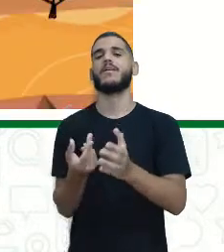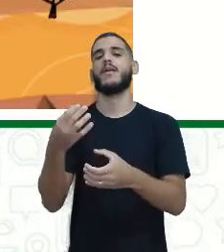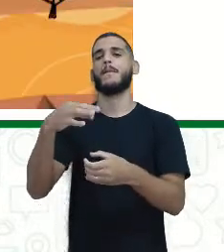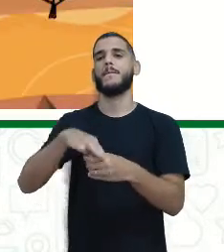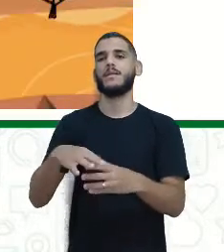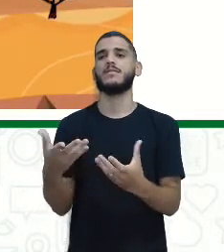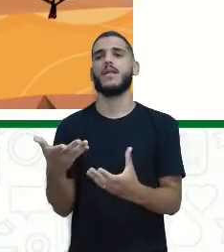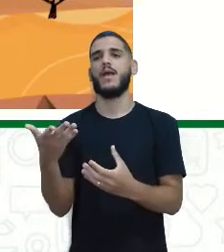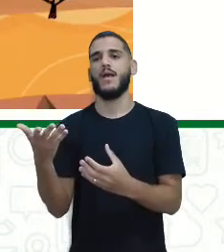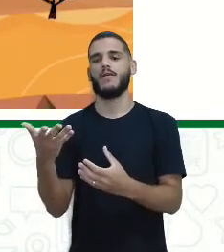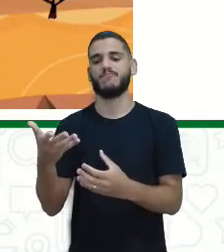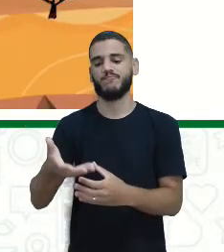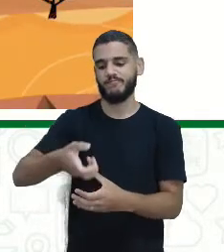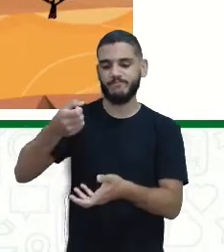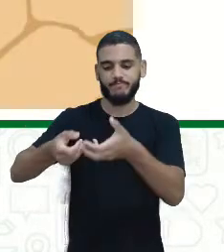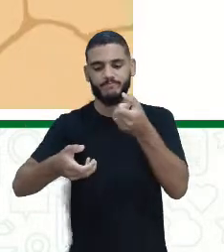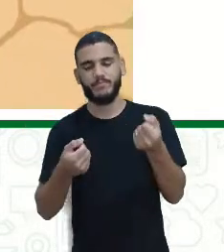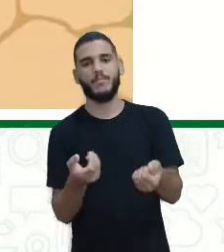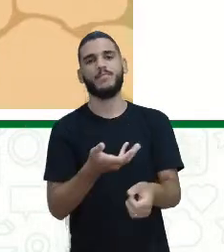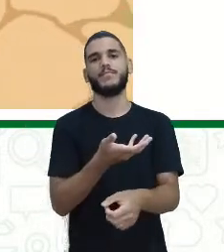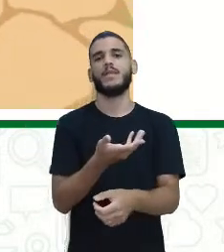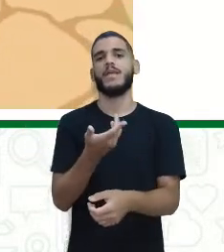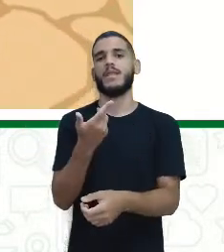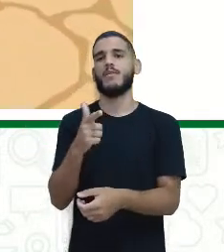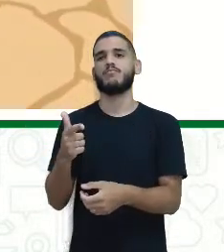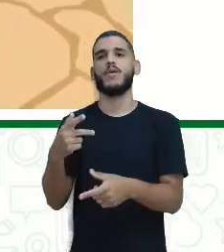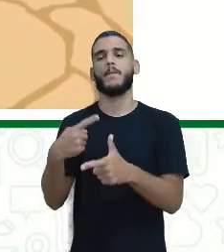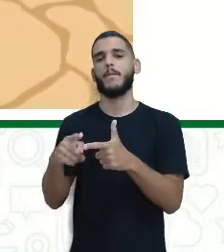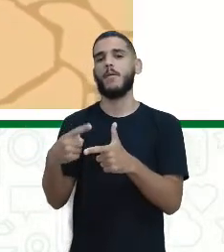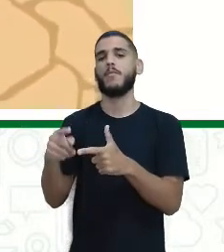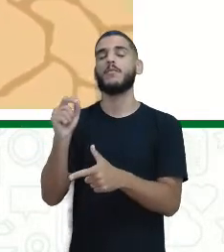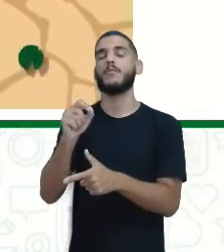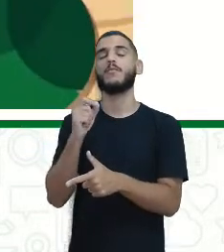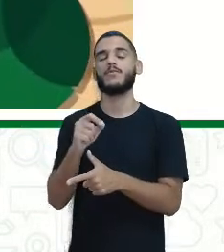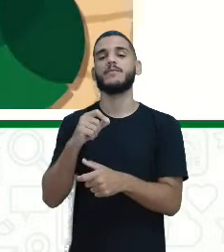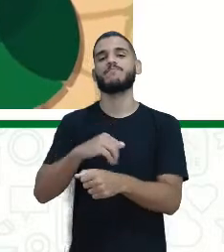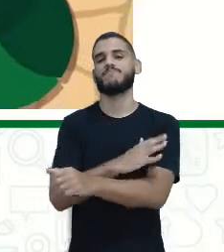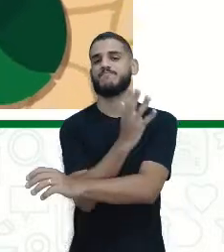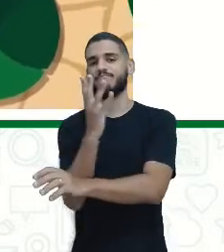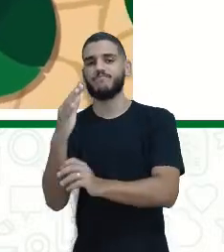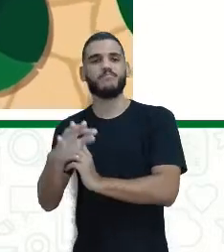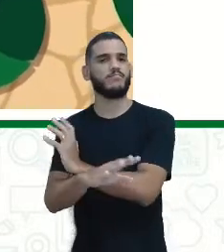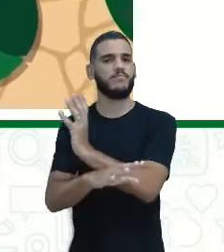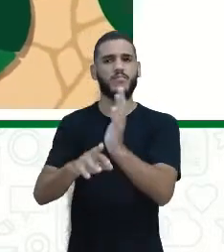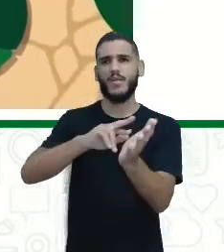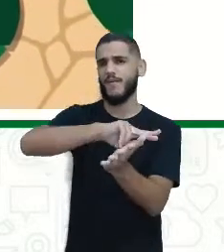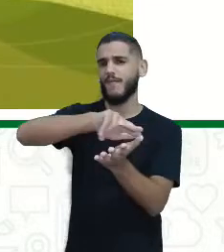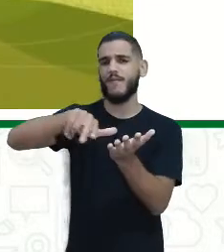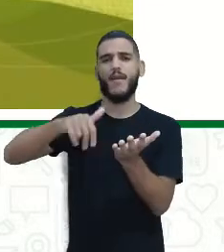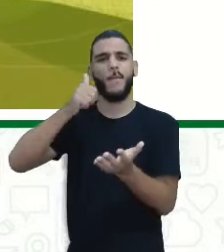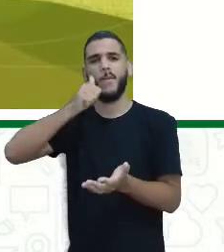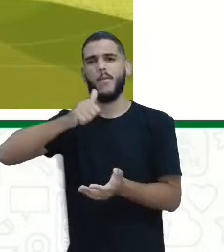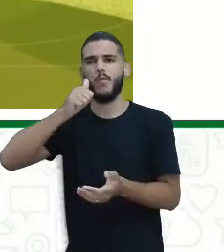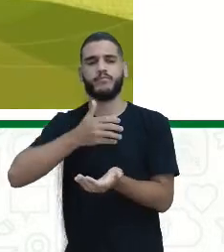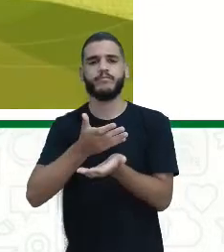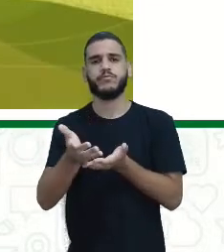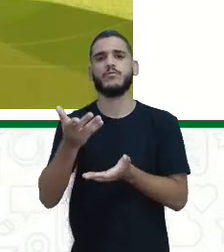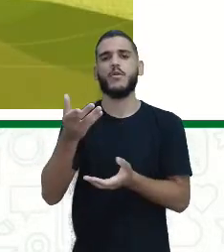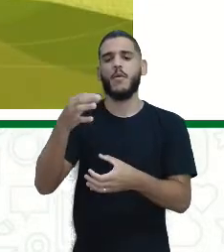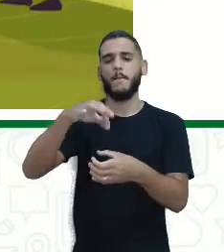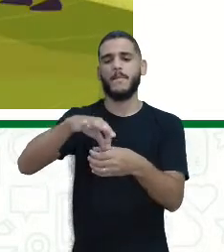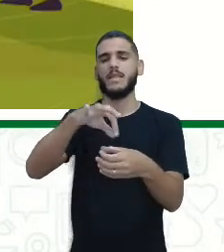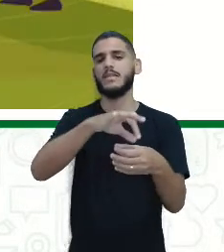colher sem agredir a natureza. O exército de mães começou a plantar muitas árvores. Nascia ali